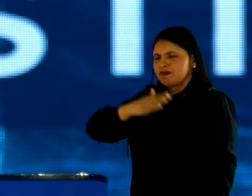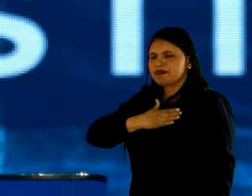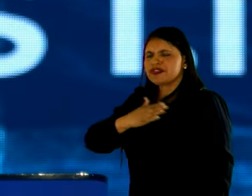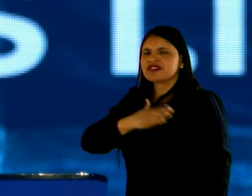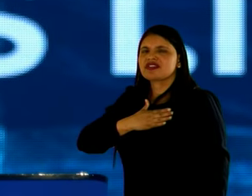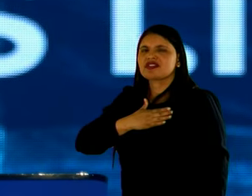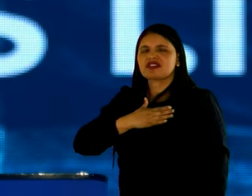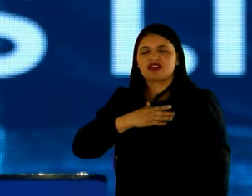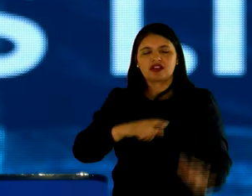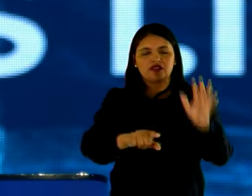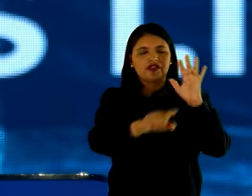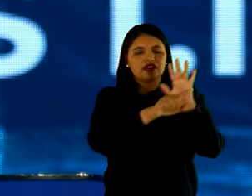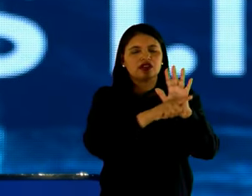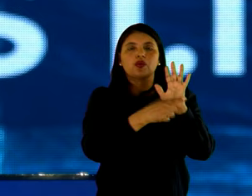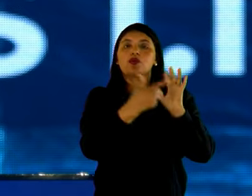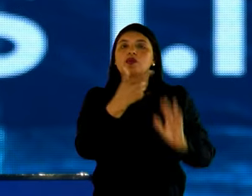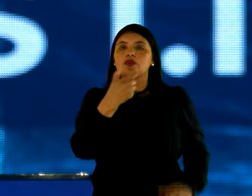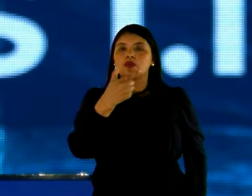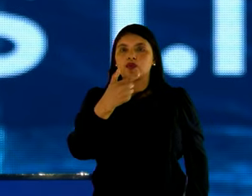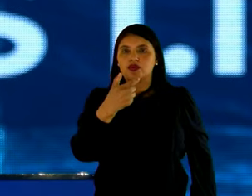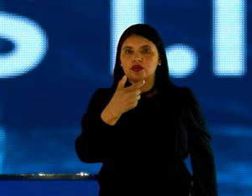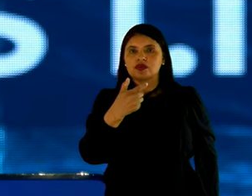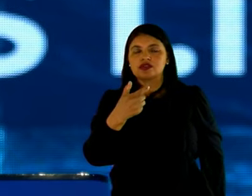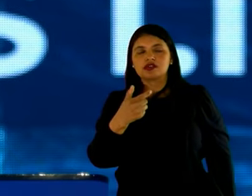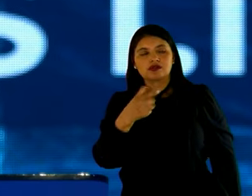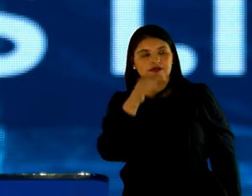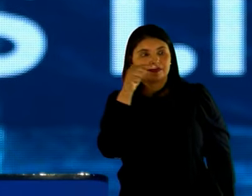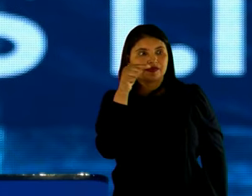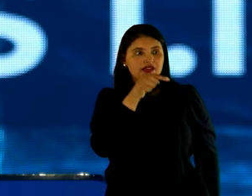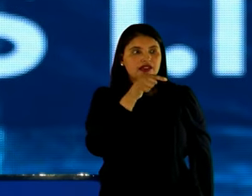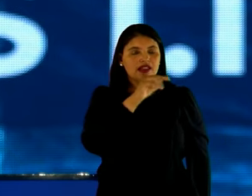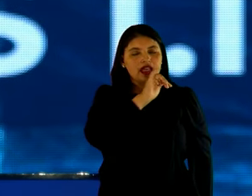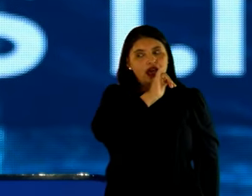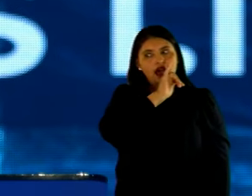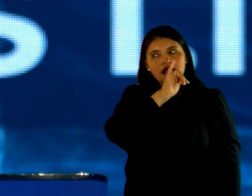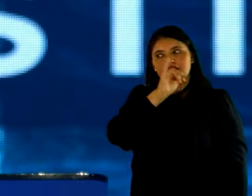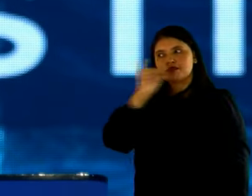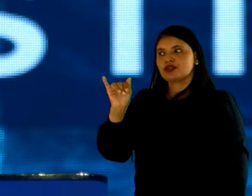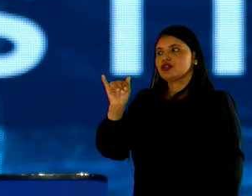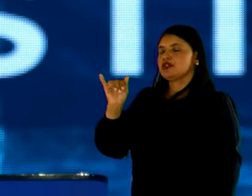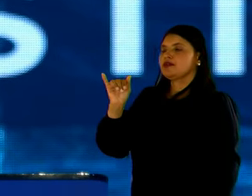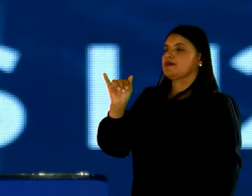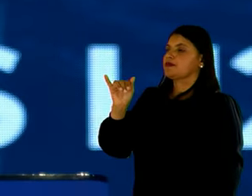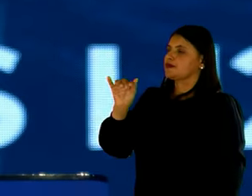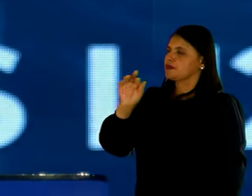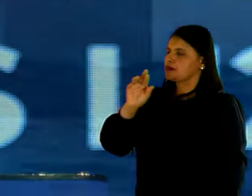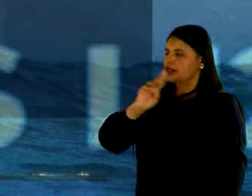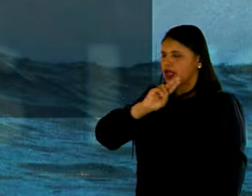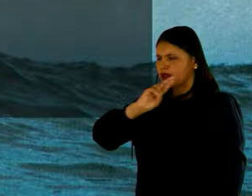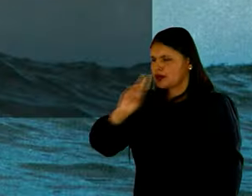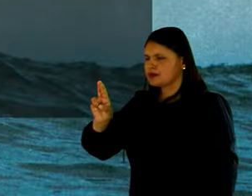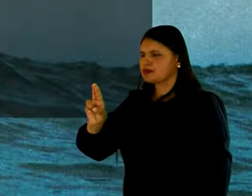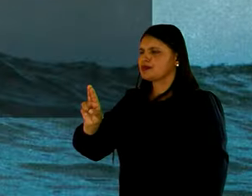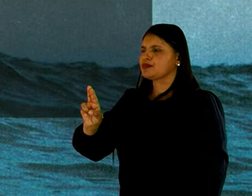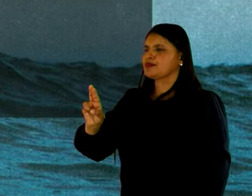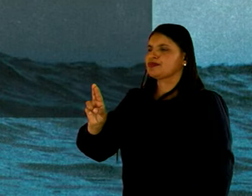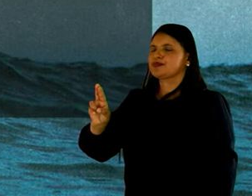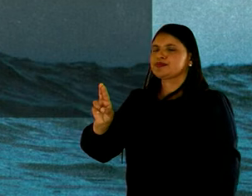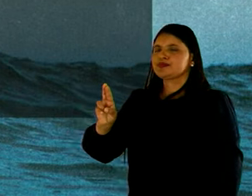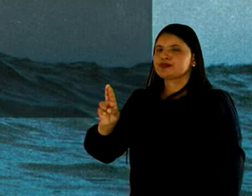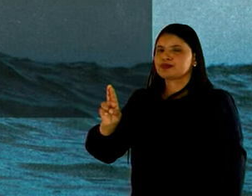ó, versículo 12. E ele lhes disse: "Olha que homem corajoso que Jonas se tornou.